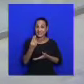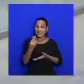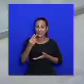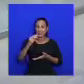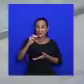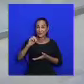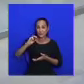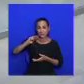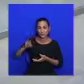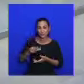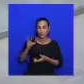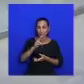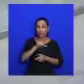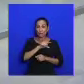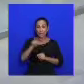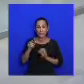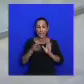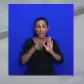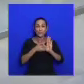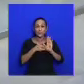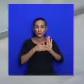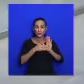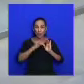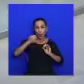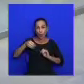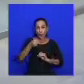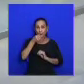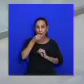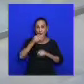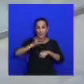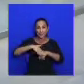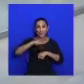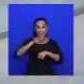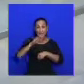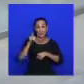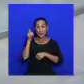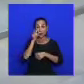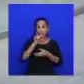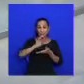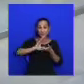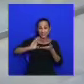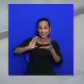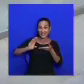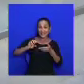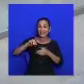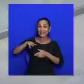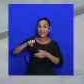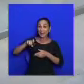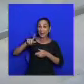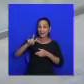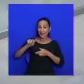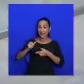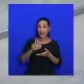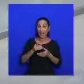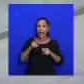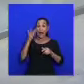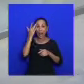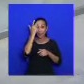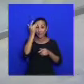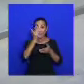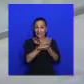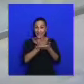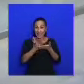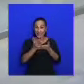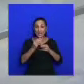R$120 milhões. E olha, você, apostador, ganha uma oportunidade extra para concorrer aos prêmios milionários da Mega Sena a partir de